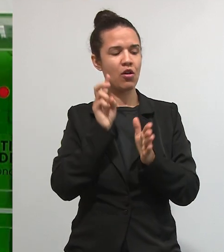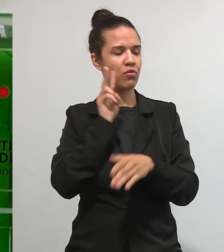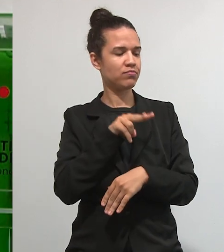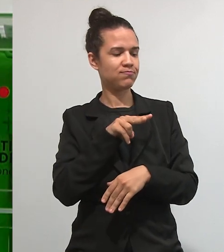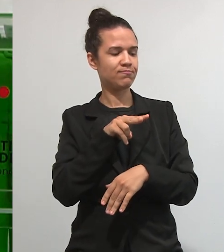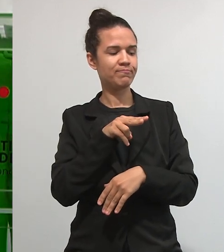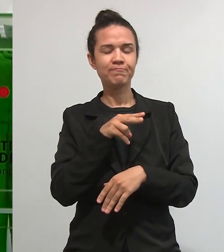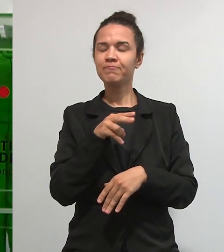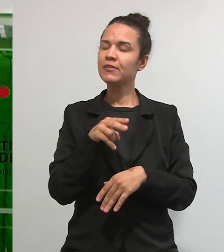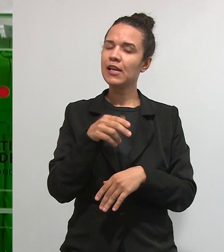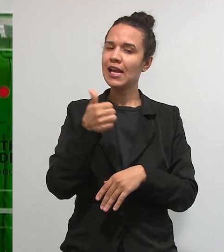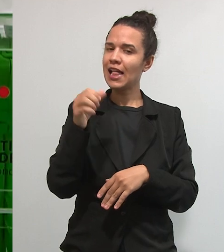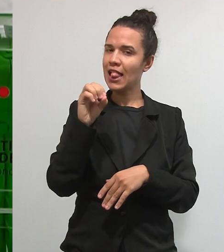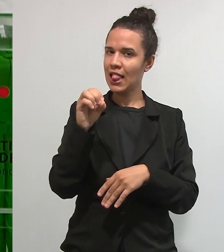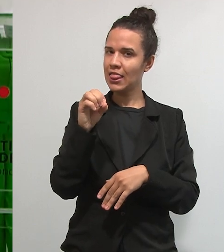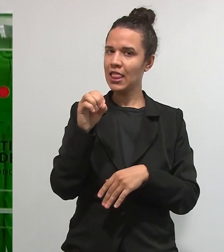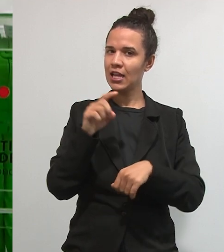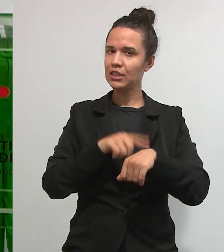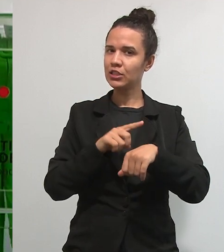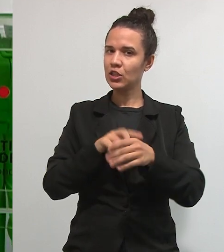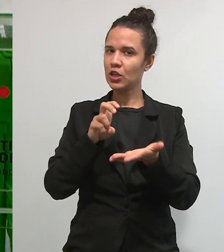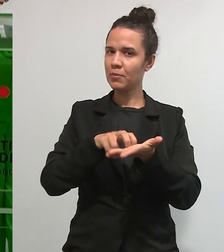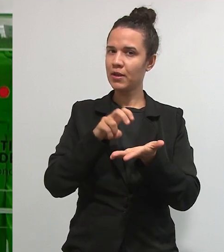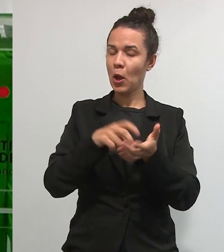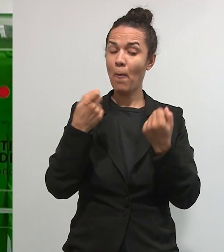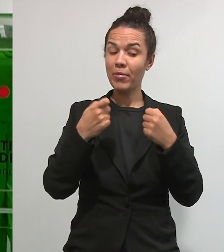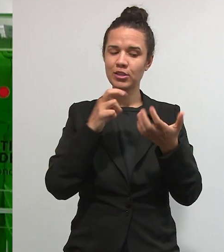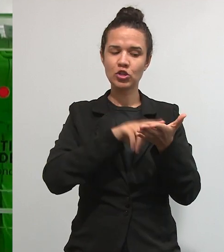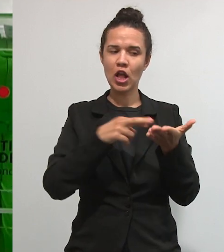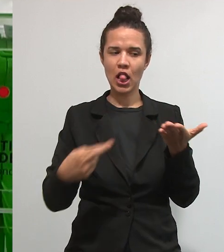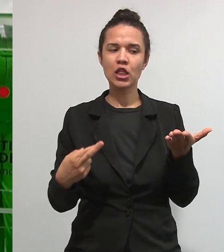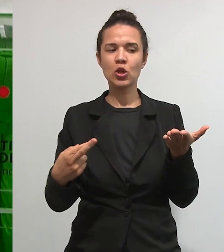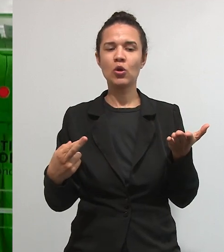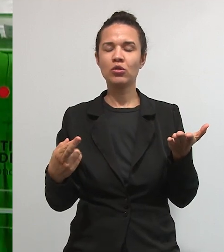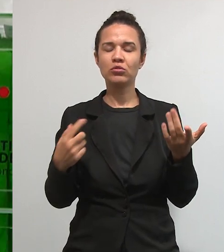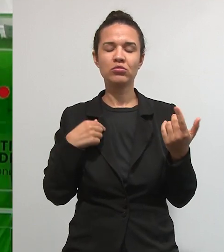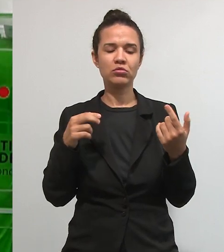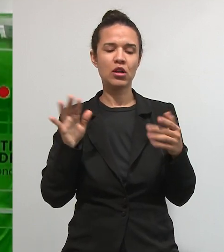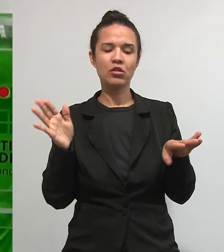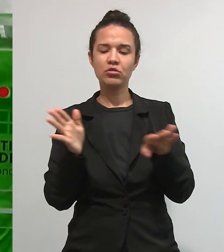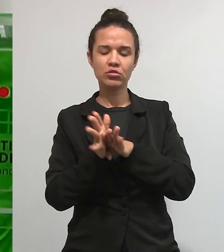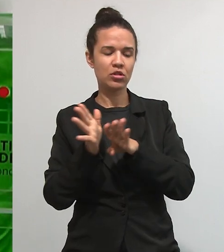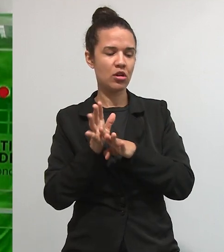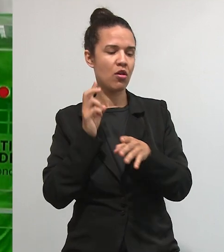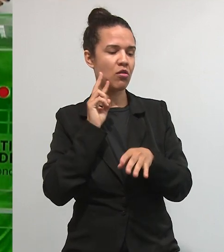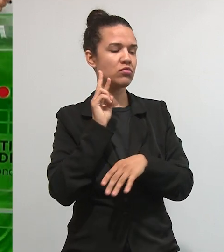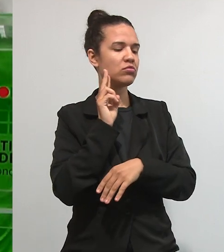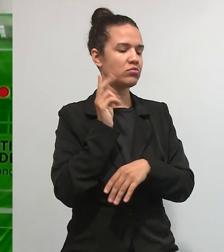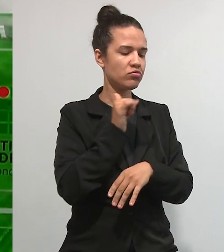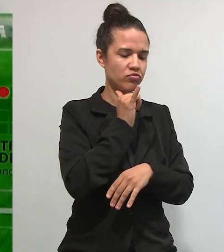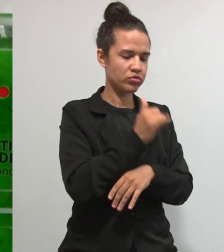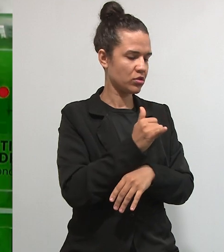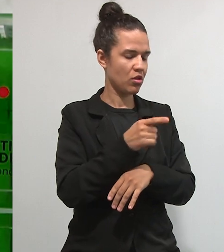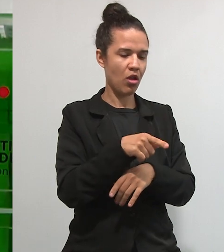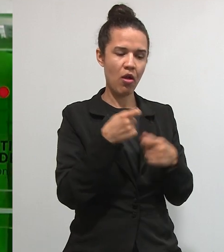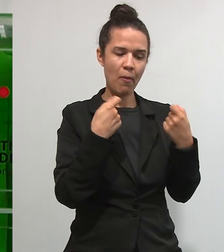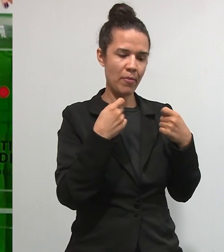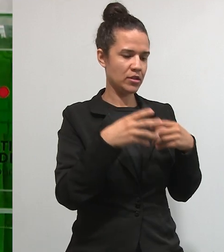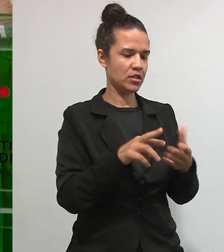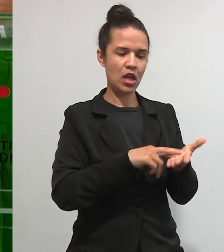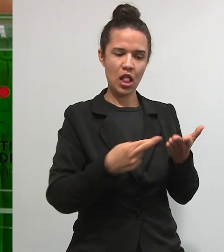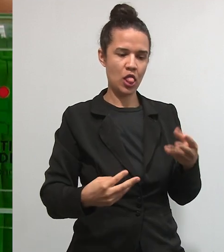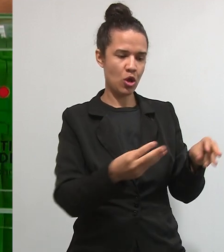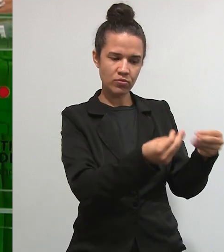10 horas da manhã eu preciso de determinado relatório, eu vou ter uma reunião, seu chefe chegou e falou para você, 10 horas da manhã você precisa me entregar